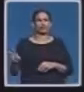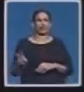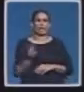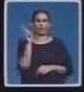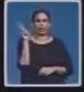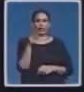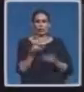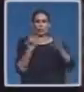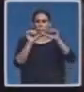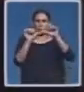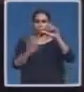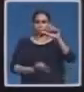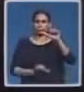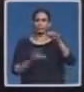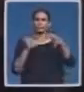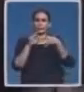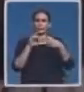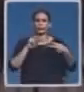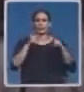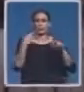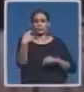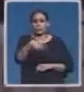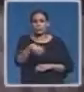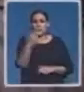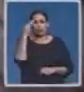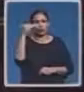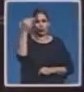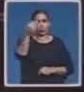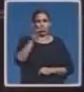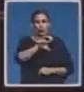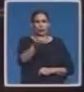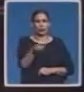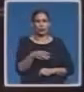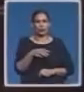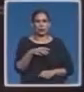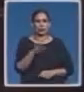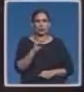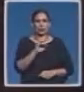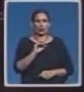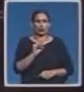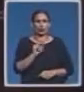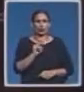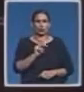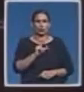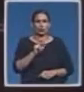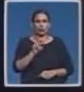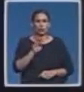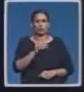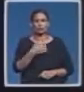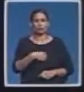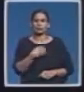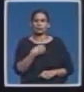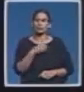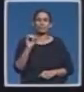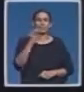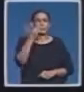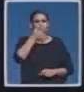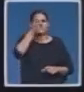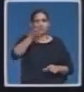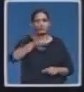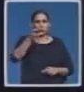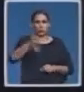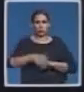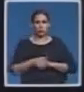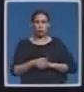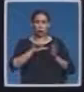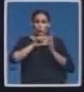presidente da Câmara foram sobre o futuro do concelho. António Miguel Soares diz que a prioridade são as pessoas. No nosso projeto é as pessoas e